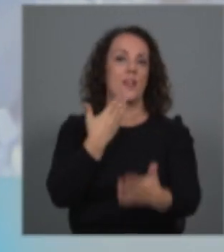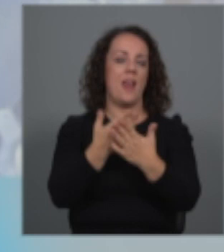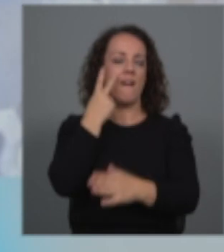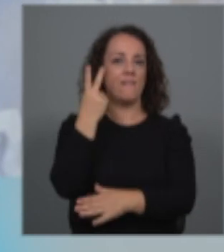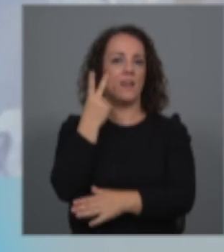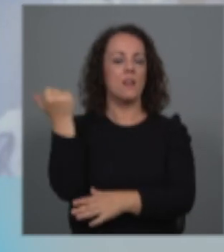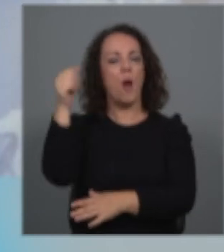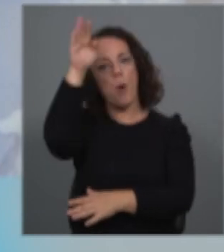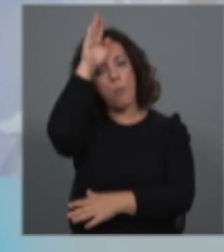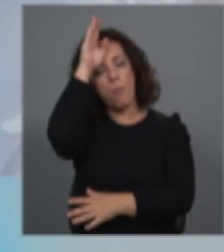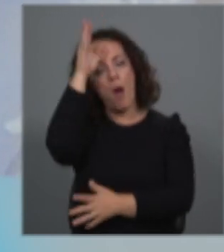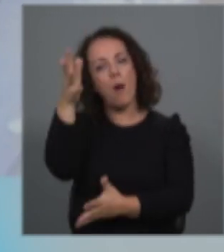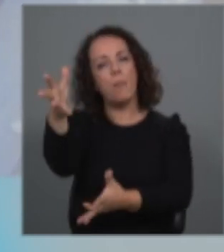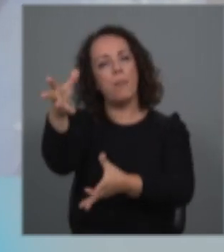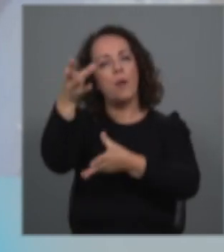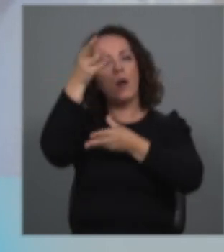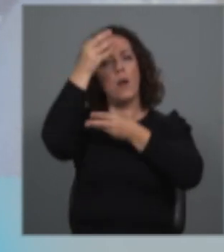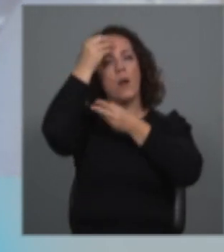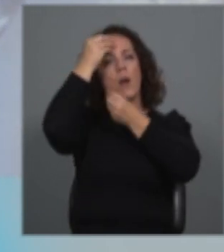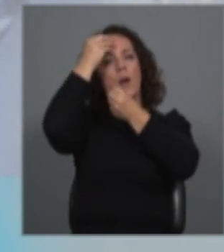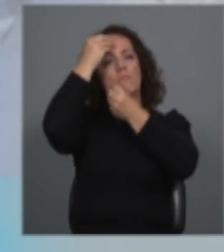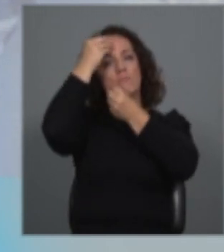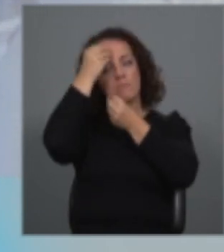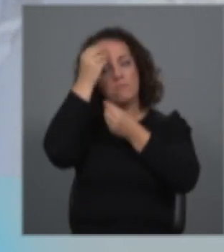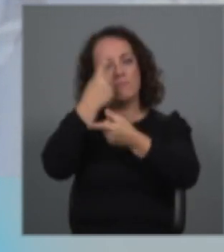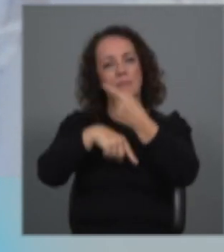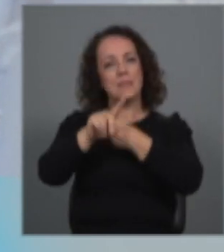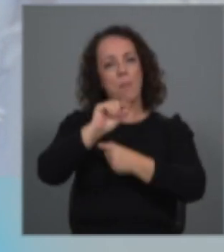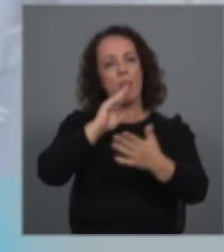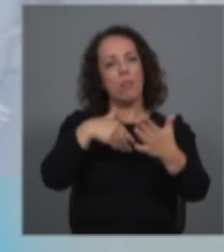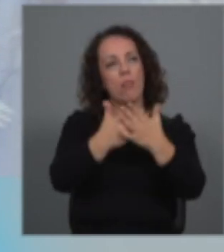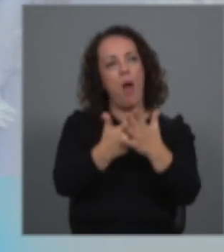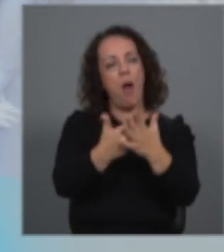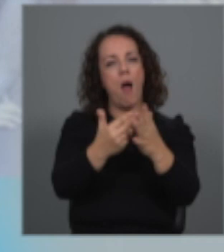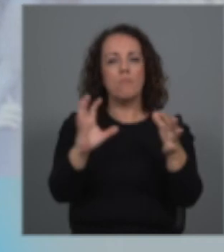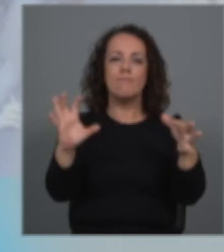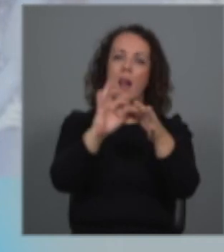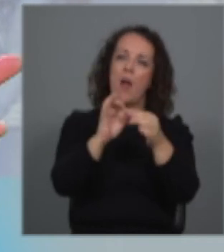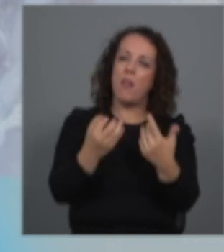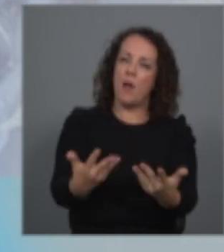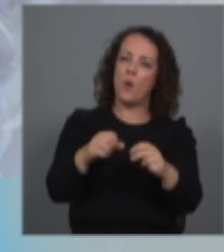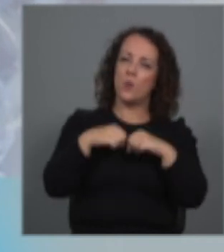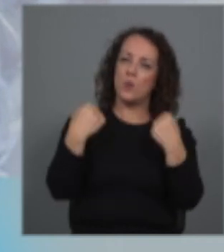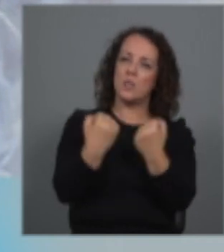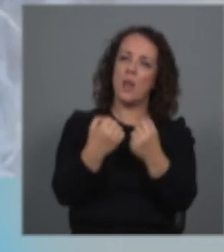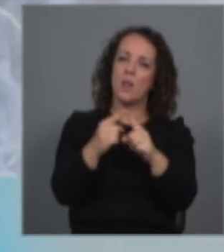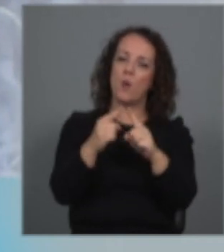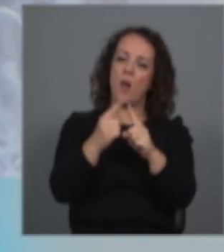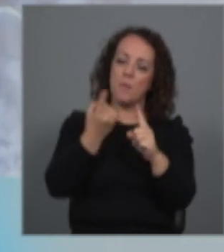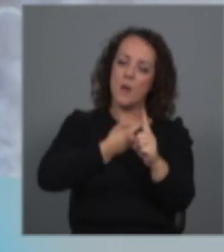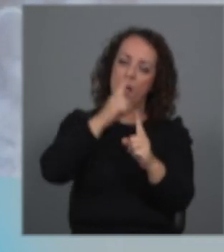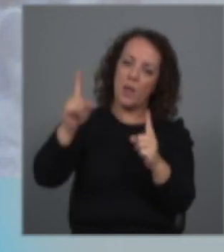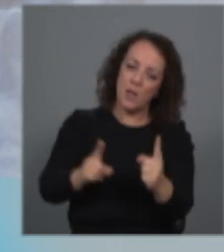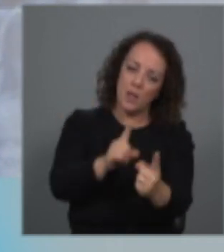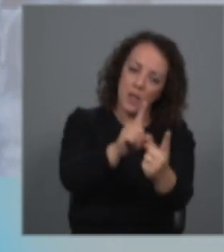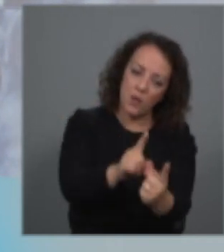interpelador para as sociedades de hoje, nessa determinação a ir ao encontro de quem precisa, na figura